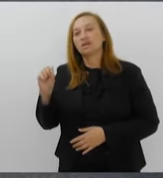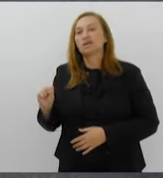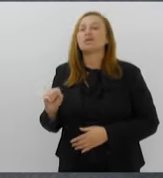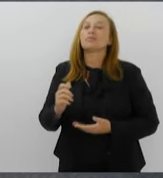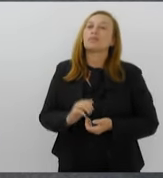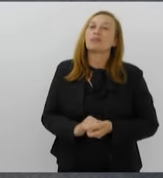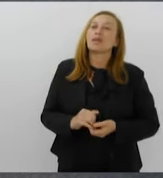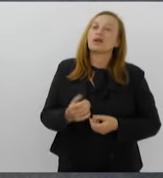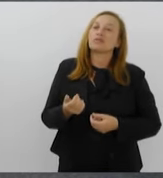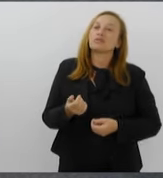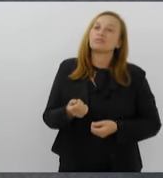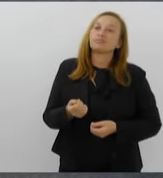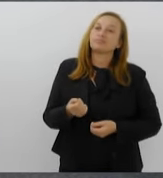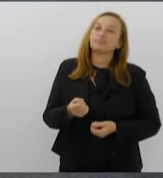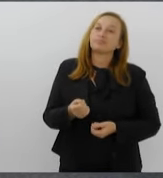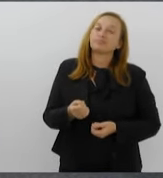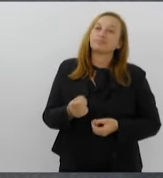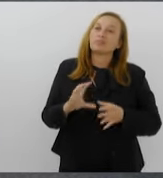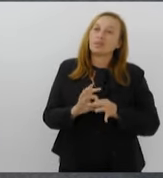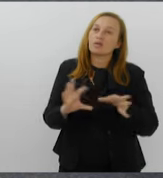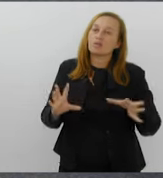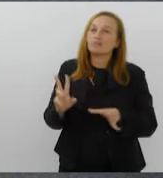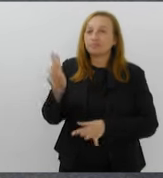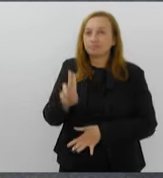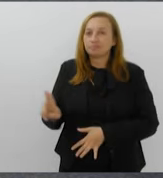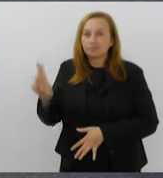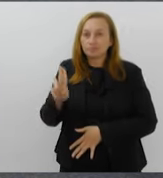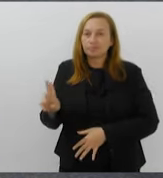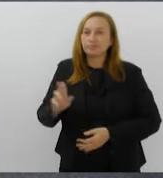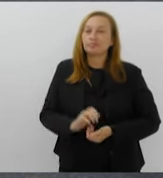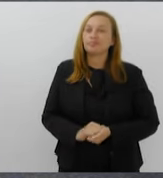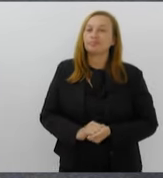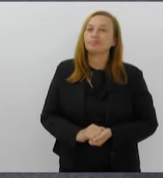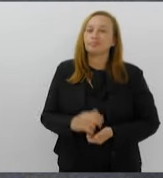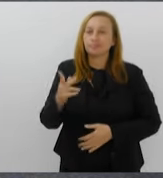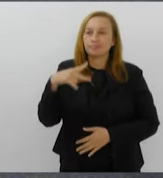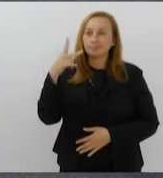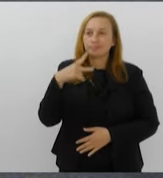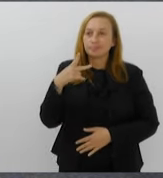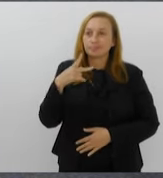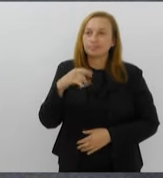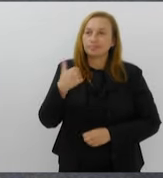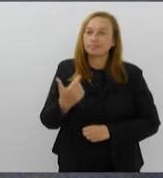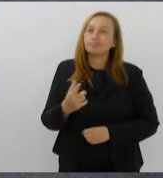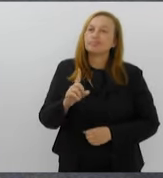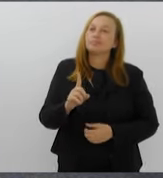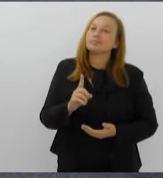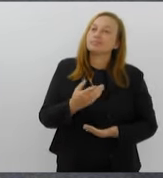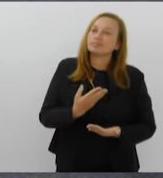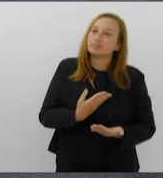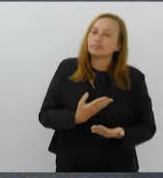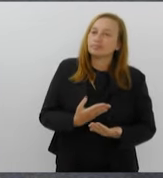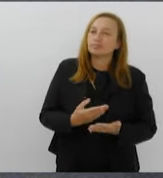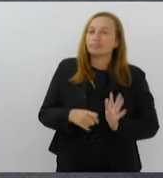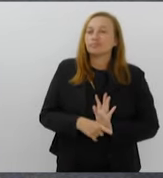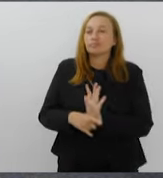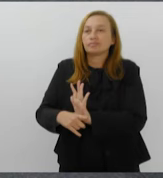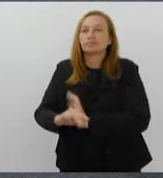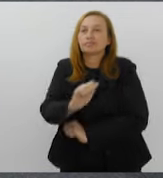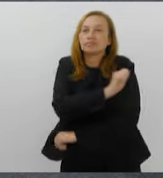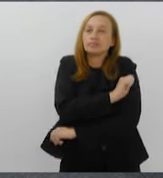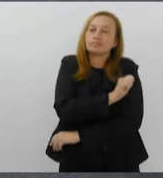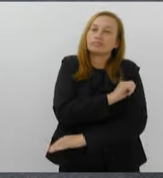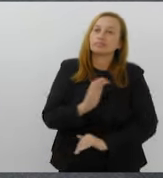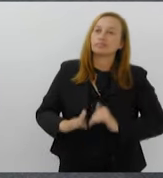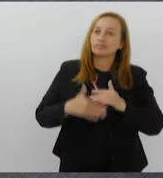regular, para garantir a autonomia das universidades, a política de assistência estudantil, o desenvolvimento